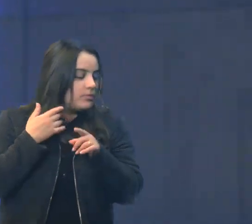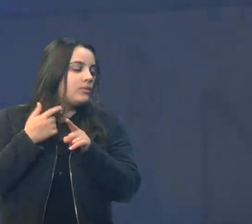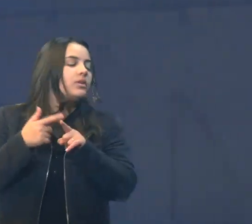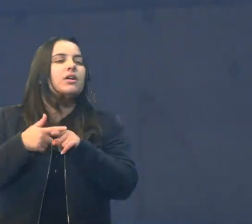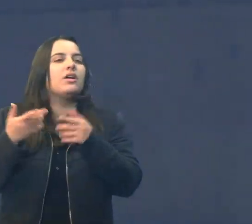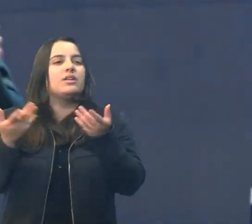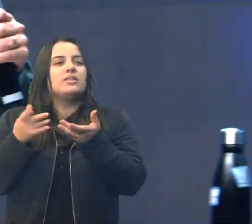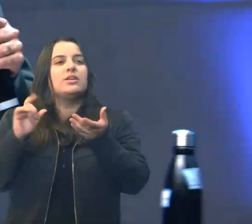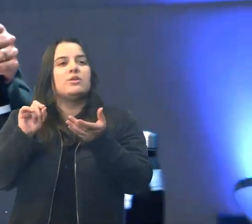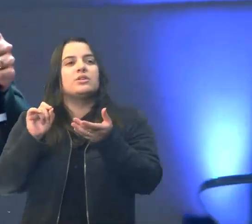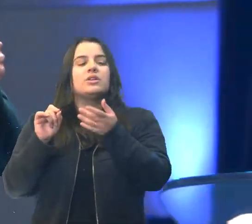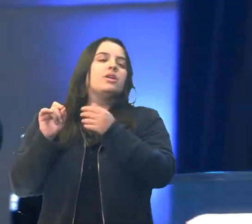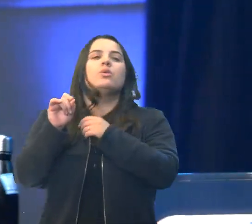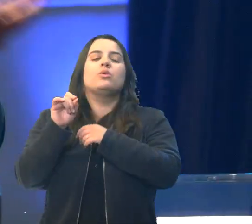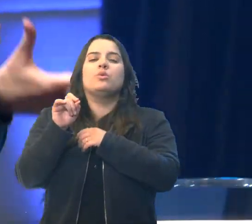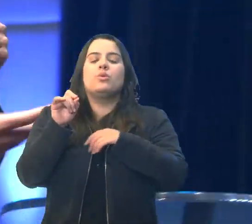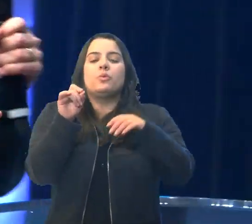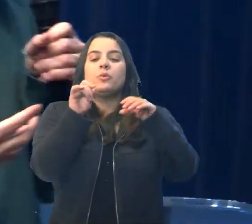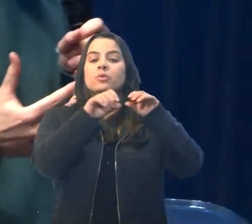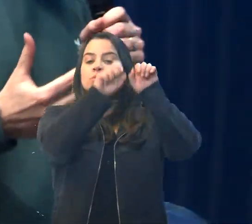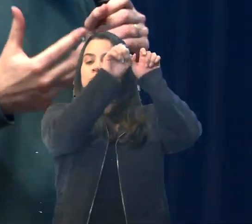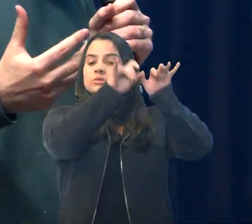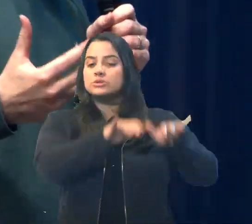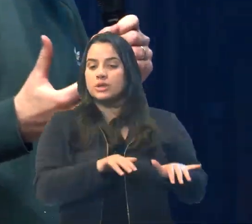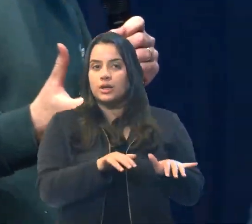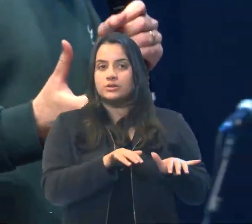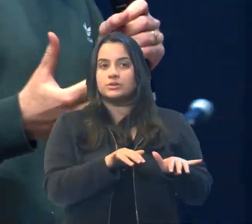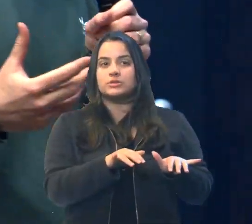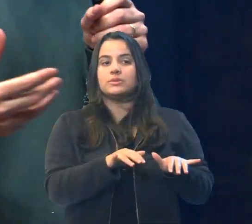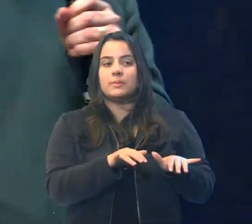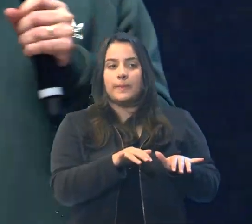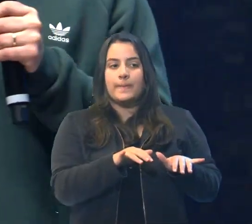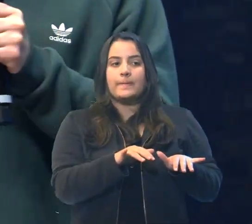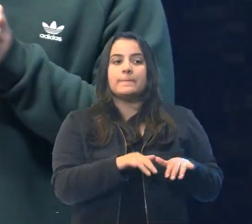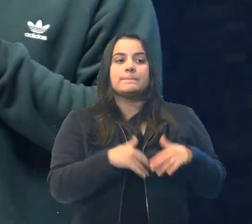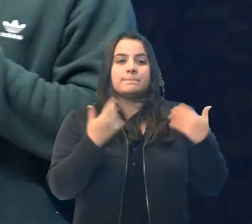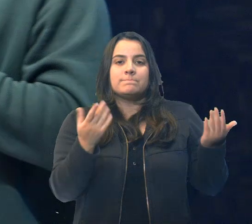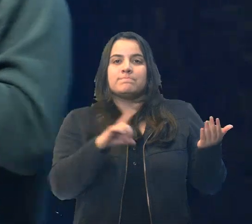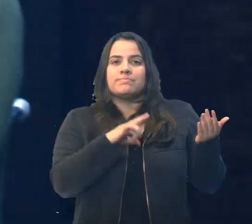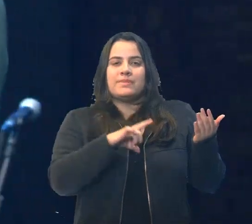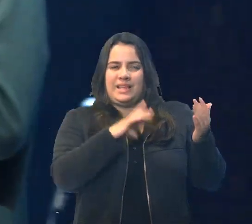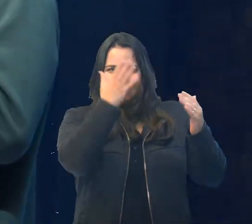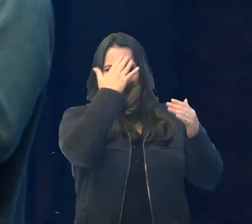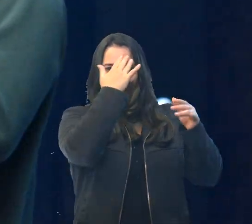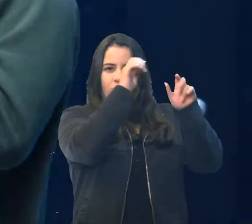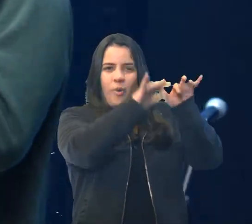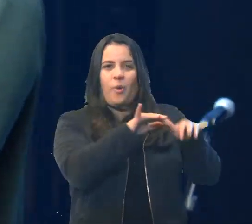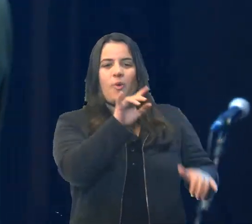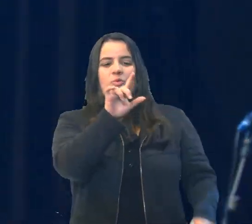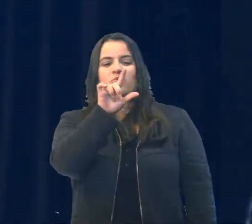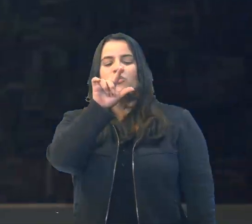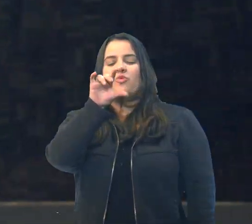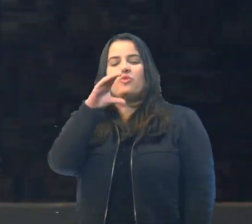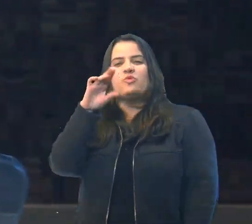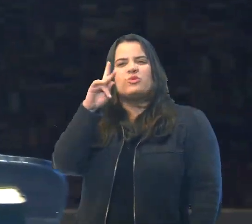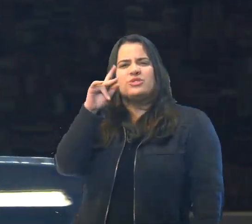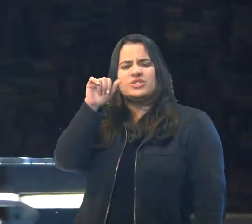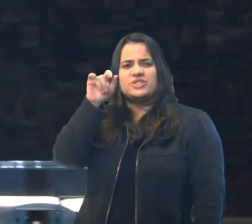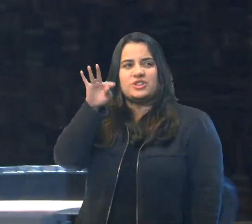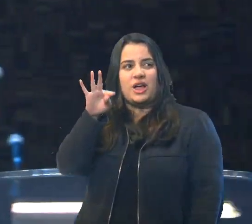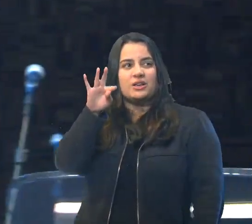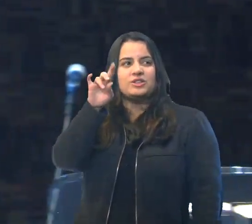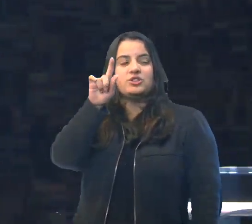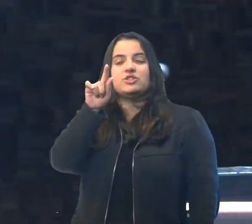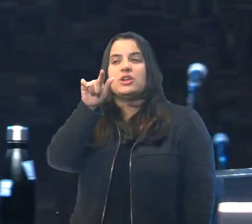o ChatGPT que você faz trabalho do seu colégio, né? E aí coloca naquele negócio para humanizar o texto. Deus